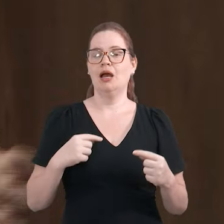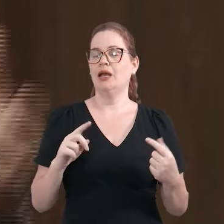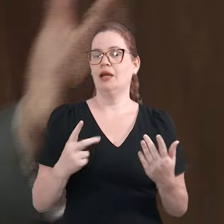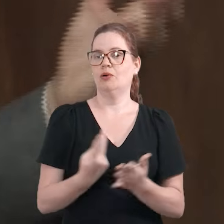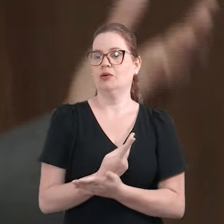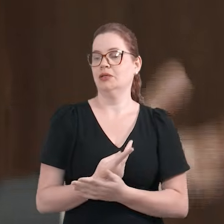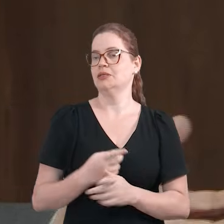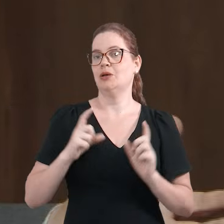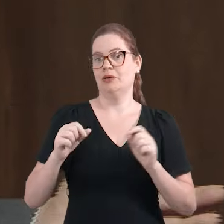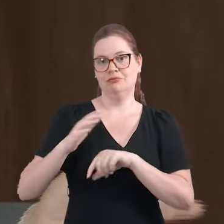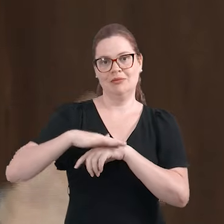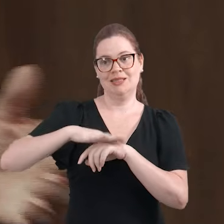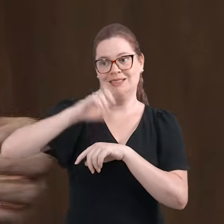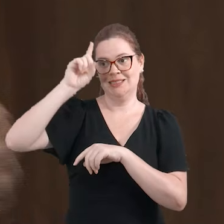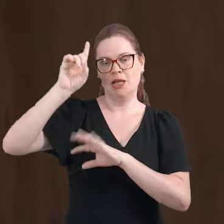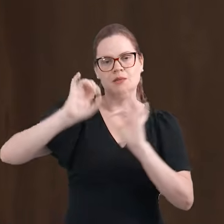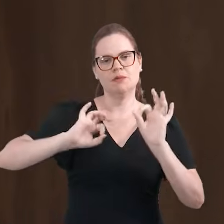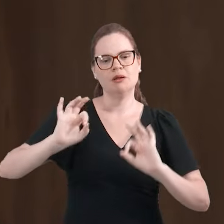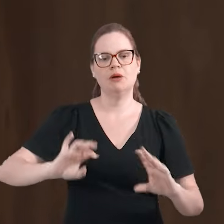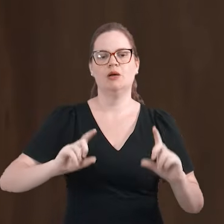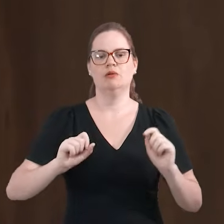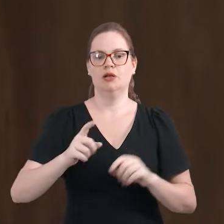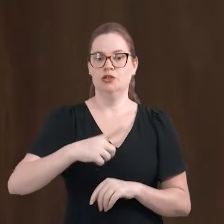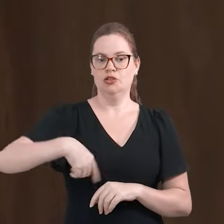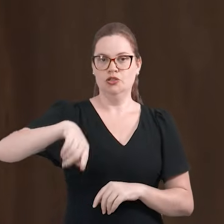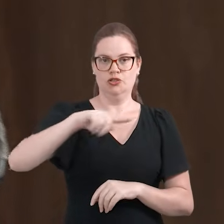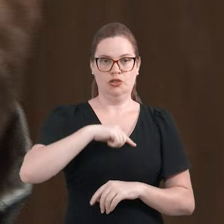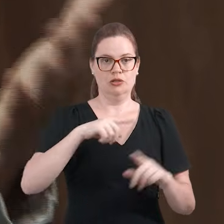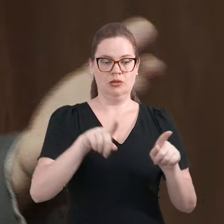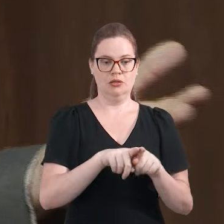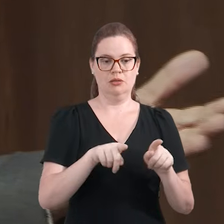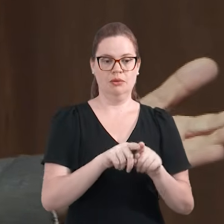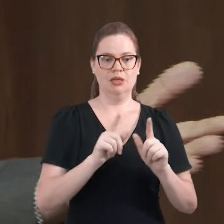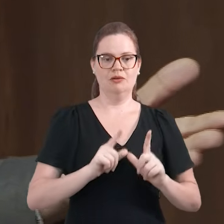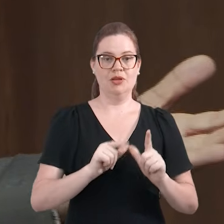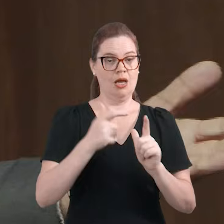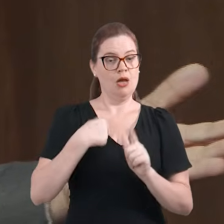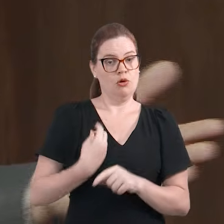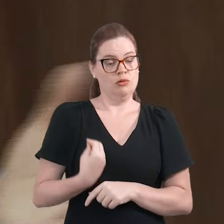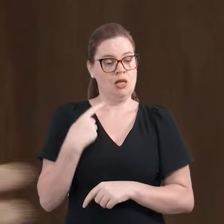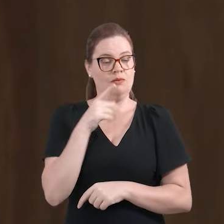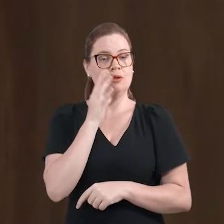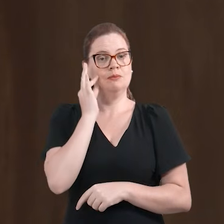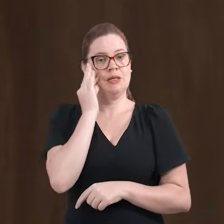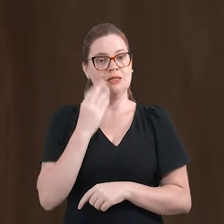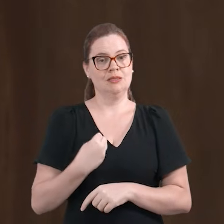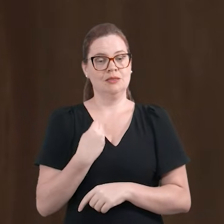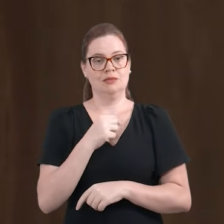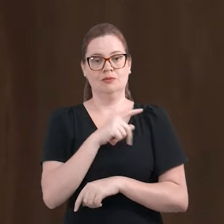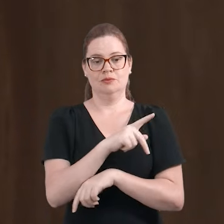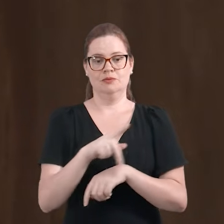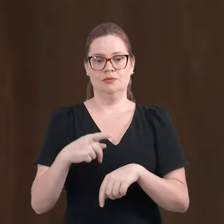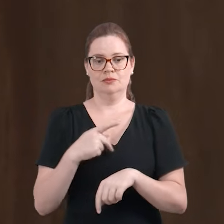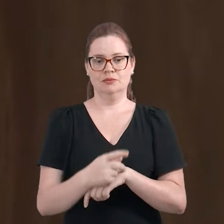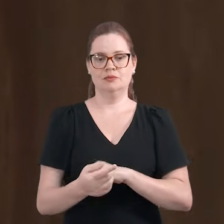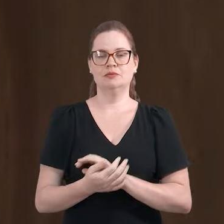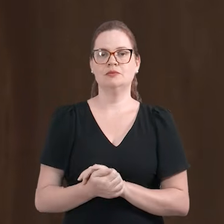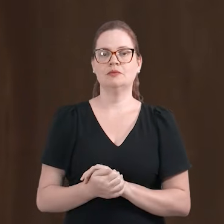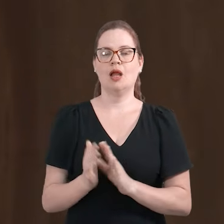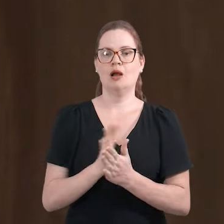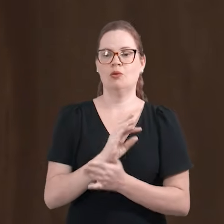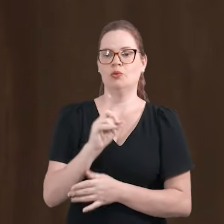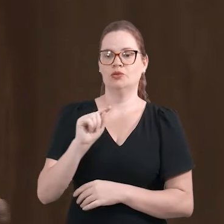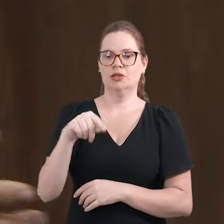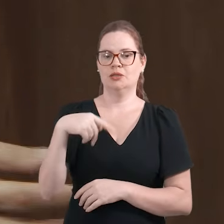existe providência. Amém. Que nós estávamos numa viagem, eu estava ali no país, né, alguns dias